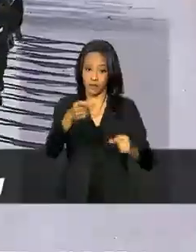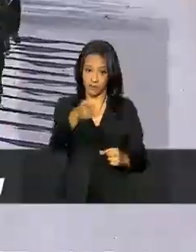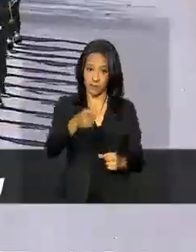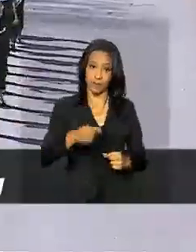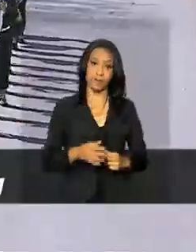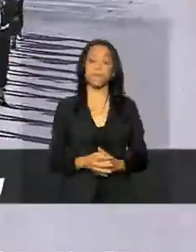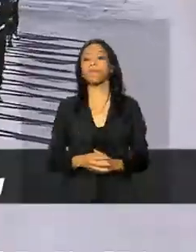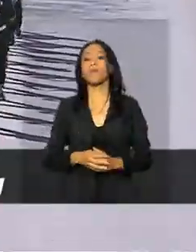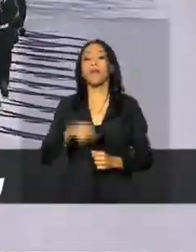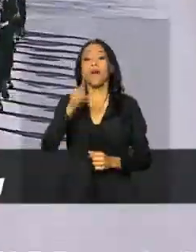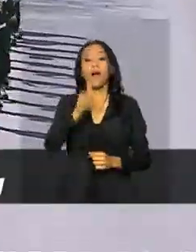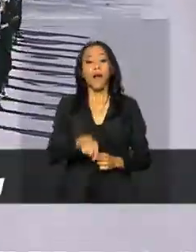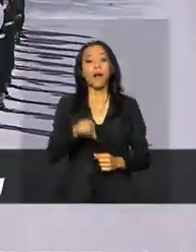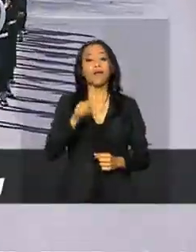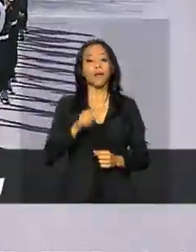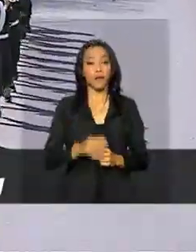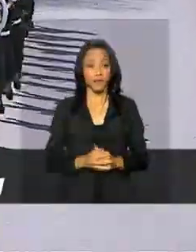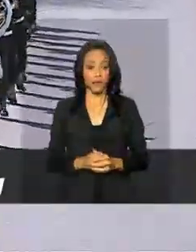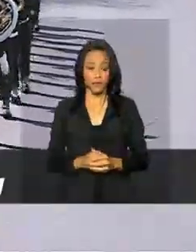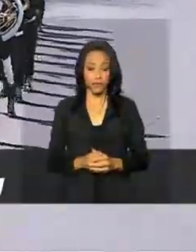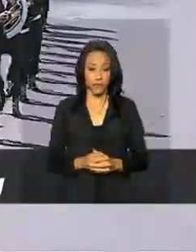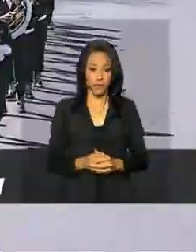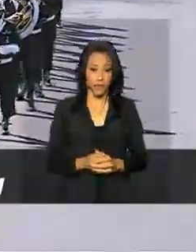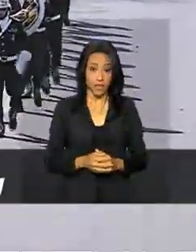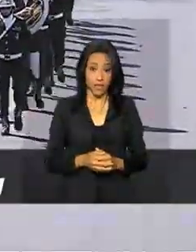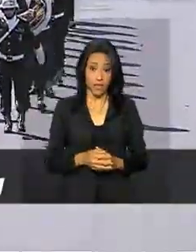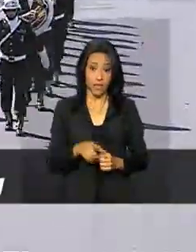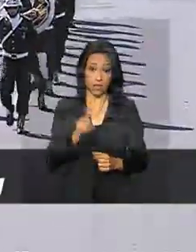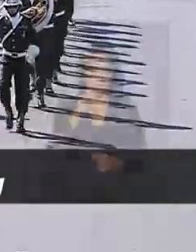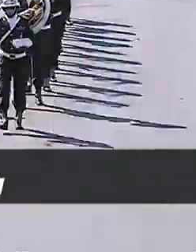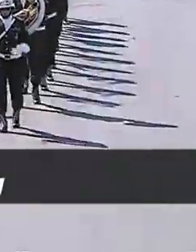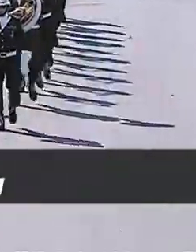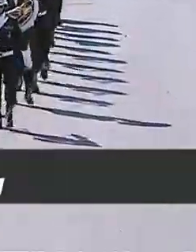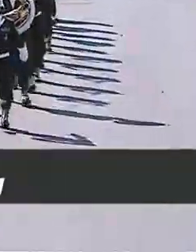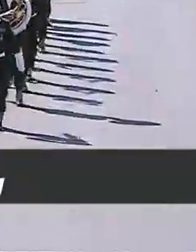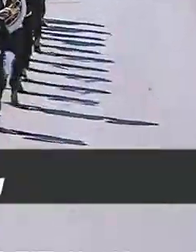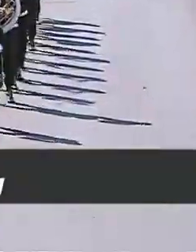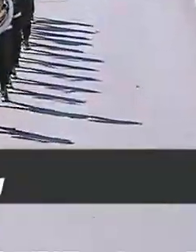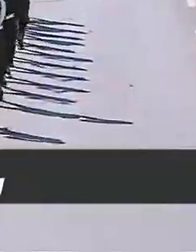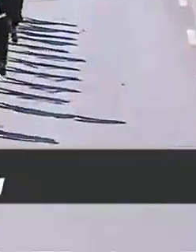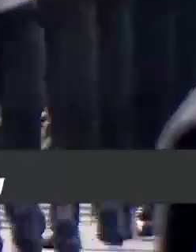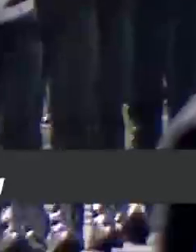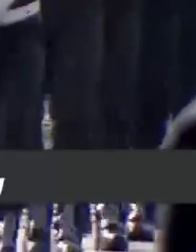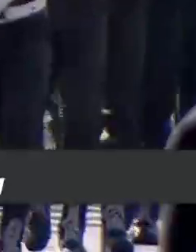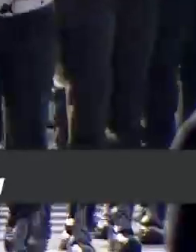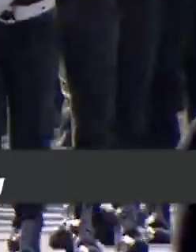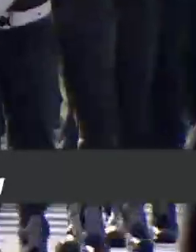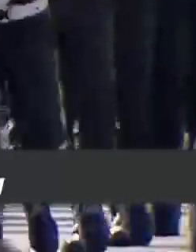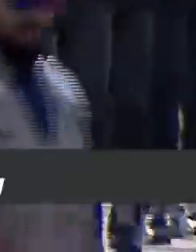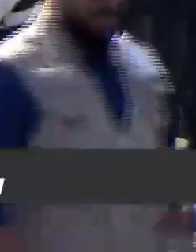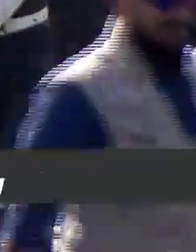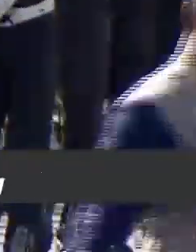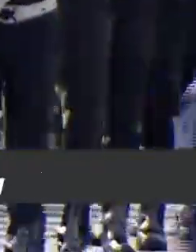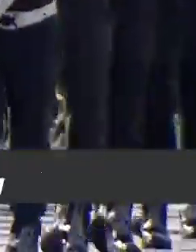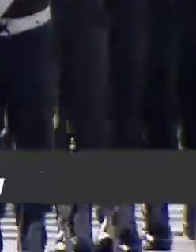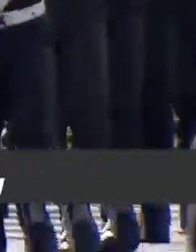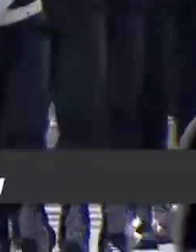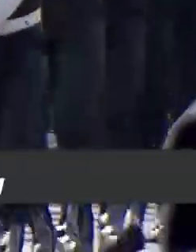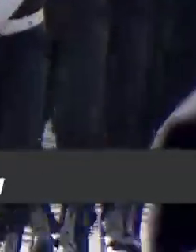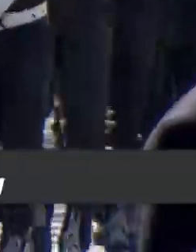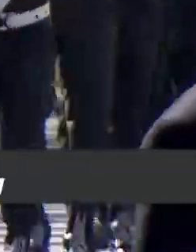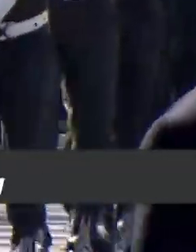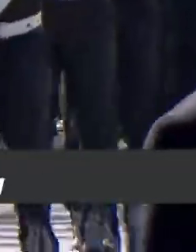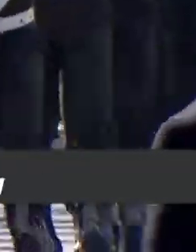o desfile militar a pé. E ao fundo nós temos ali, o próximo grupamento, é o grupamento